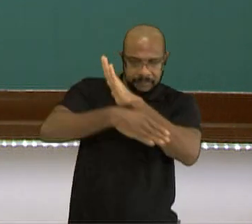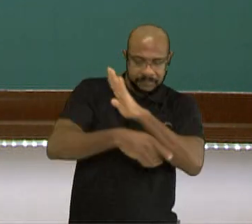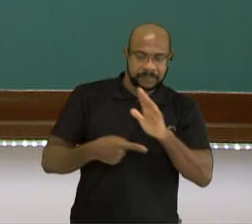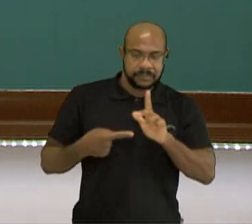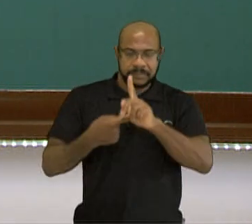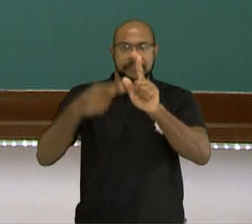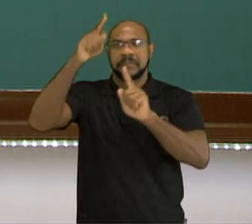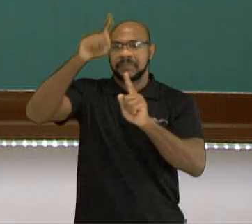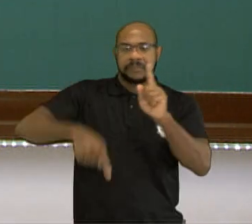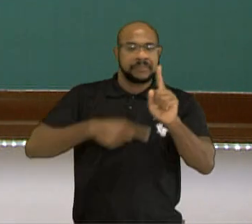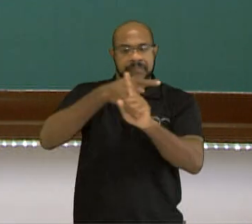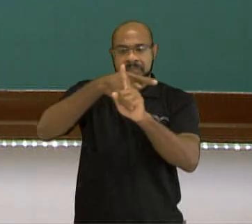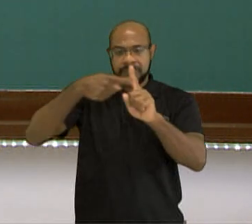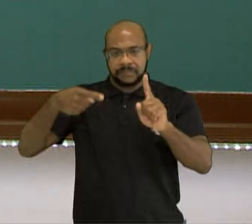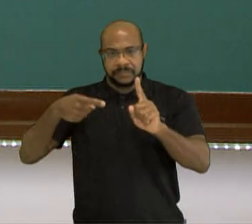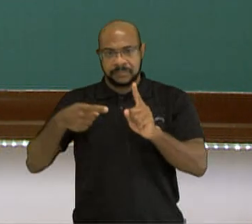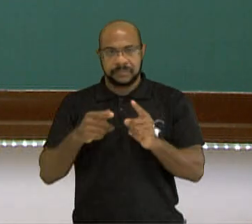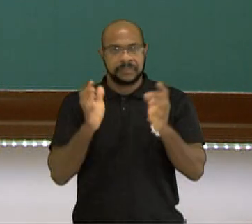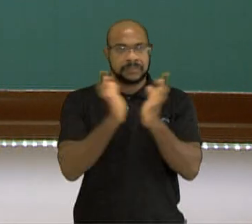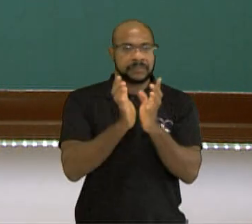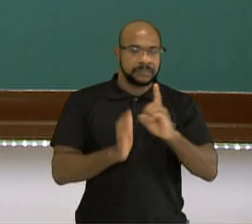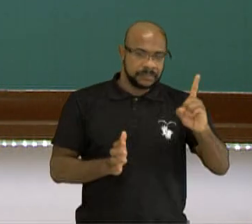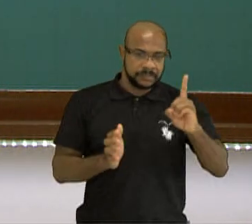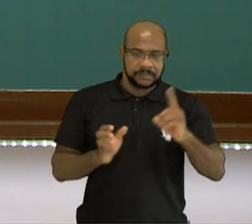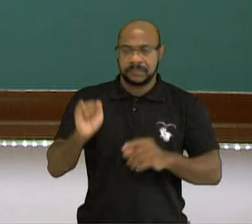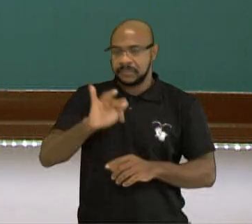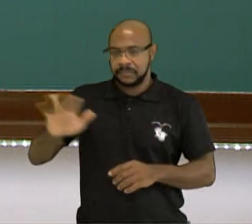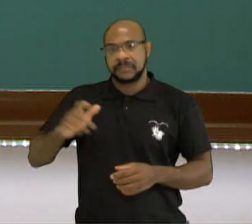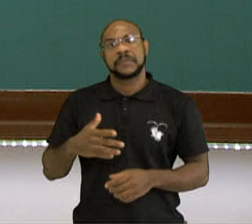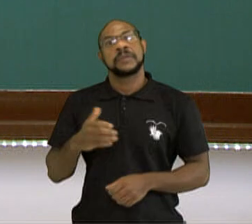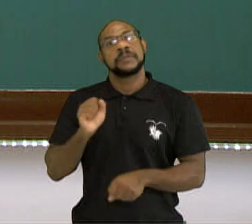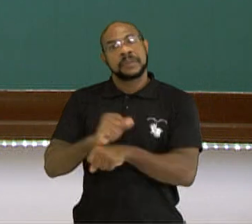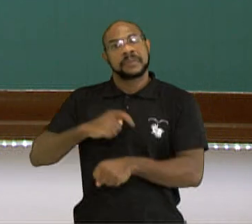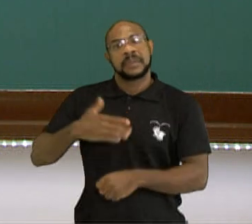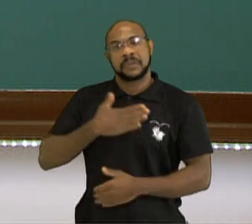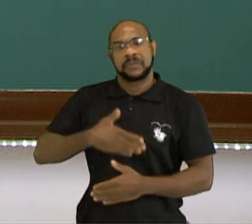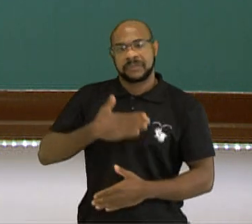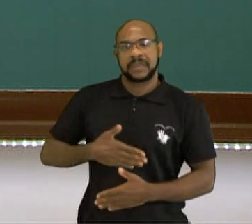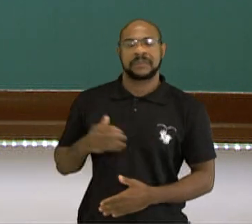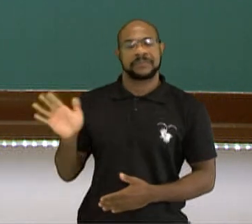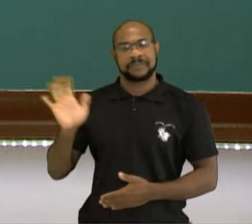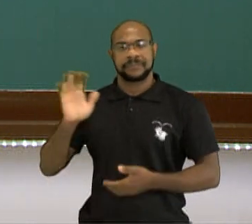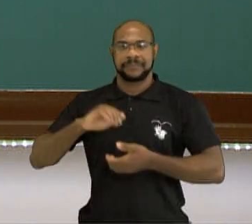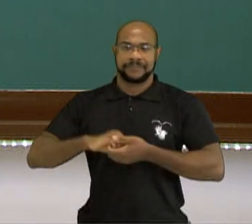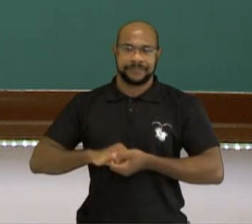gráfica do seu domínio e imagem. Espero que vocês tenham gostado e até breve.